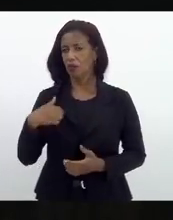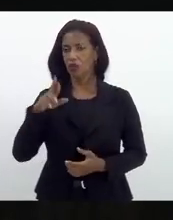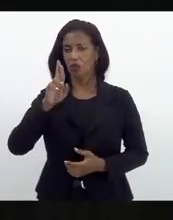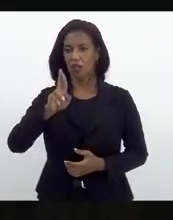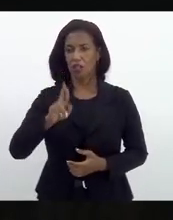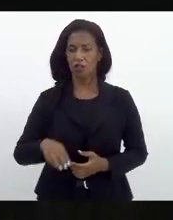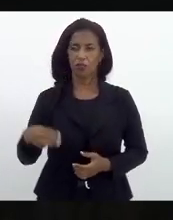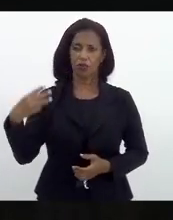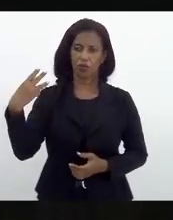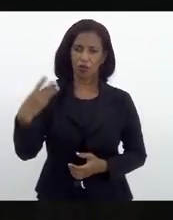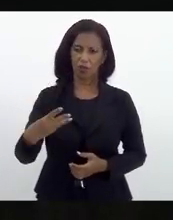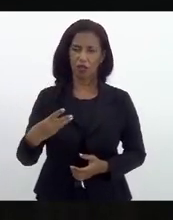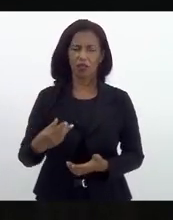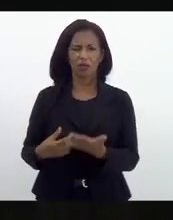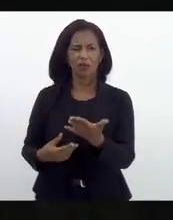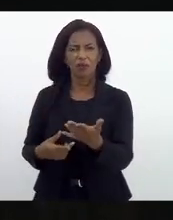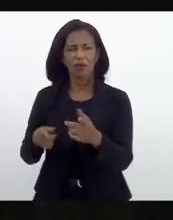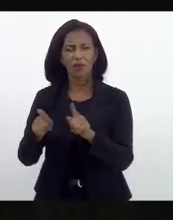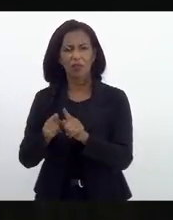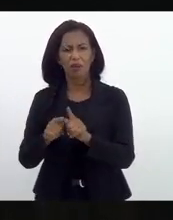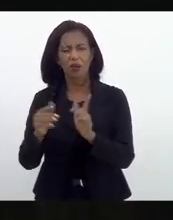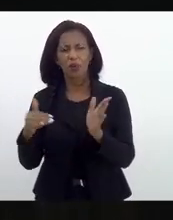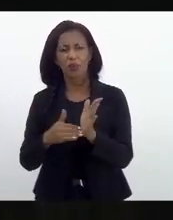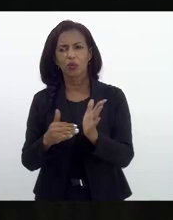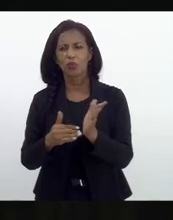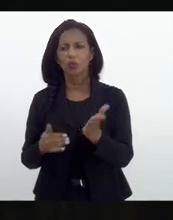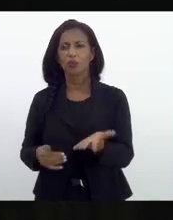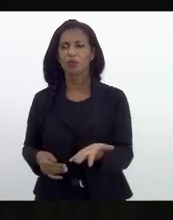vossa excelência falou alguma coisa agora a última